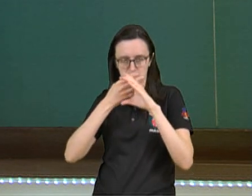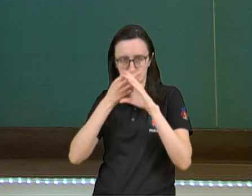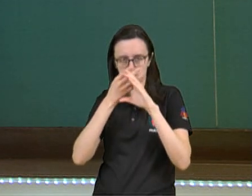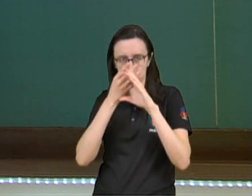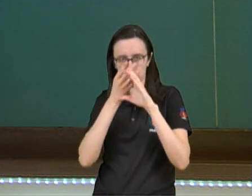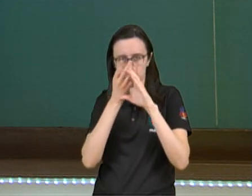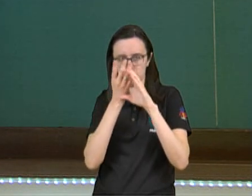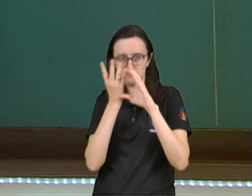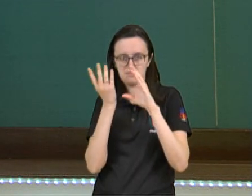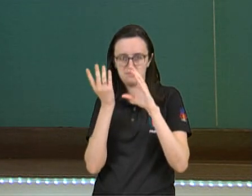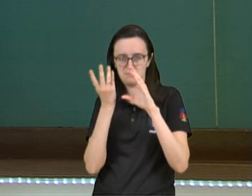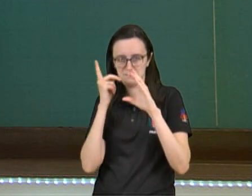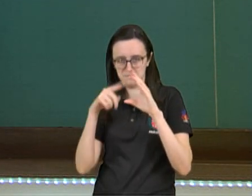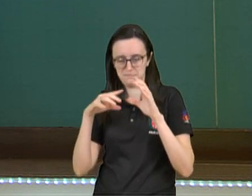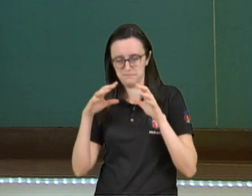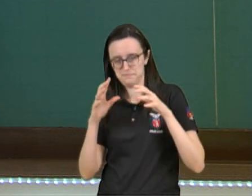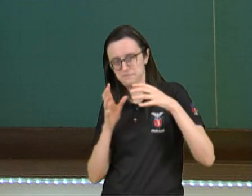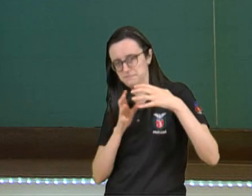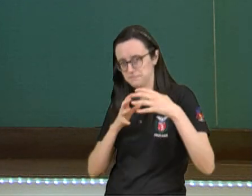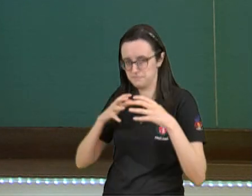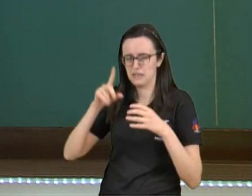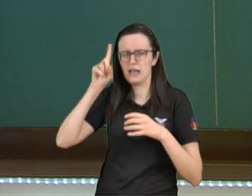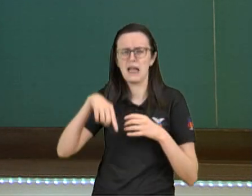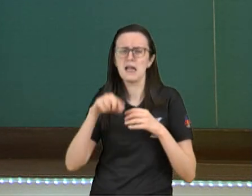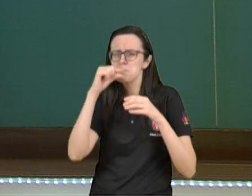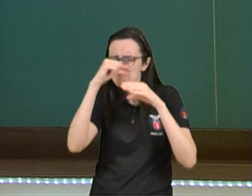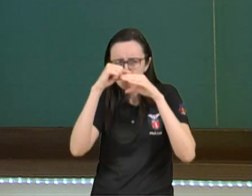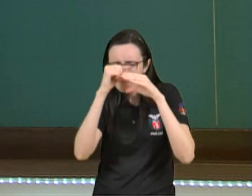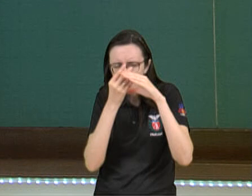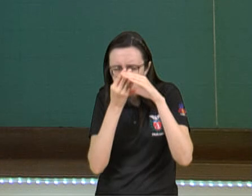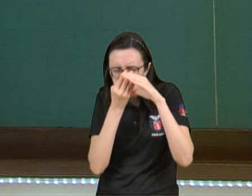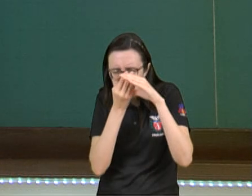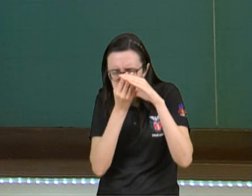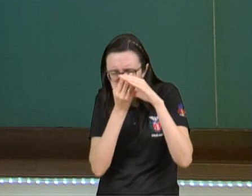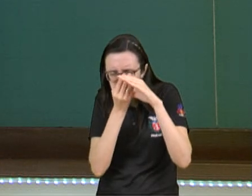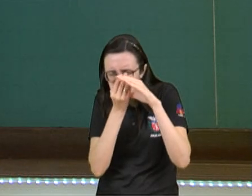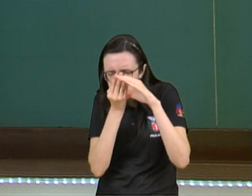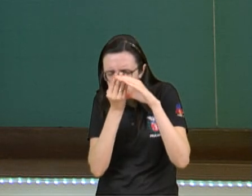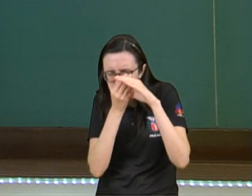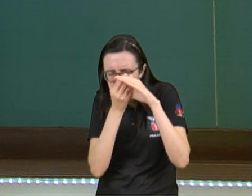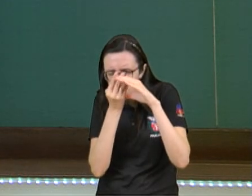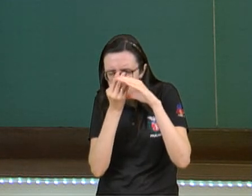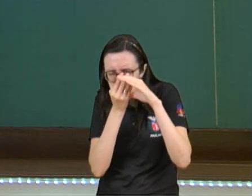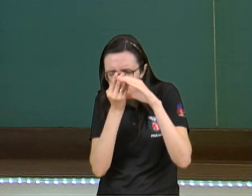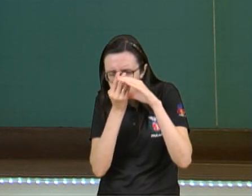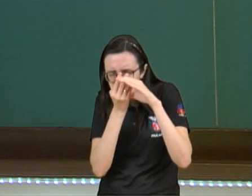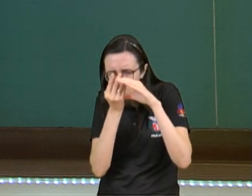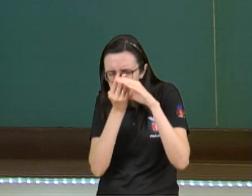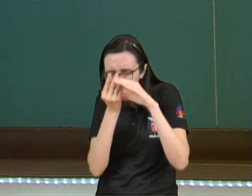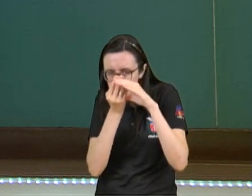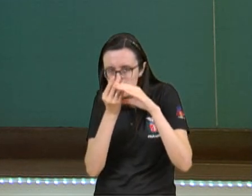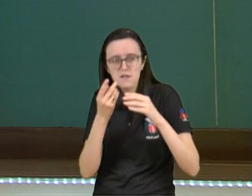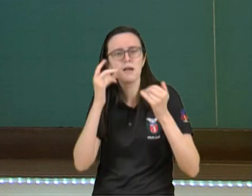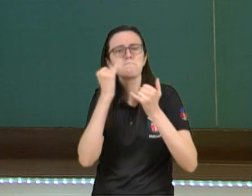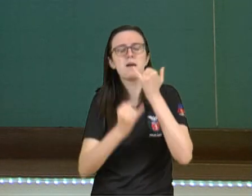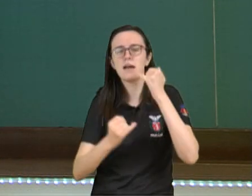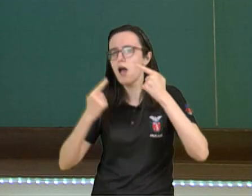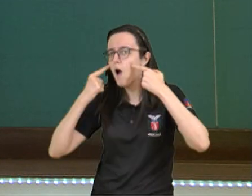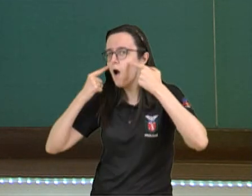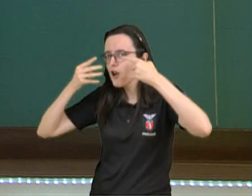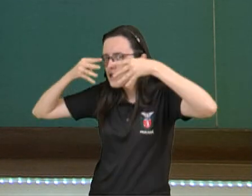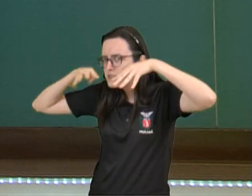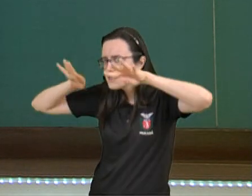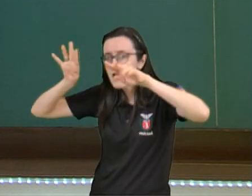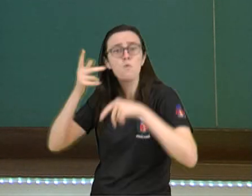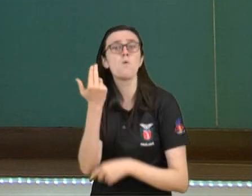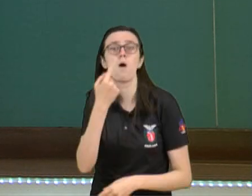pequenas projeções, bem curtinhas, cílios, que lembram os cílios que estão nos nossos olhos. Esses cílios